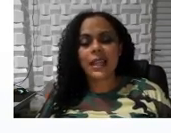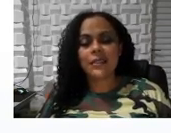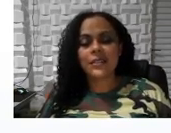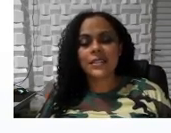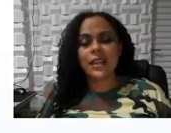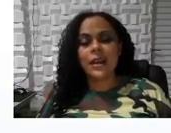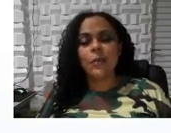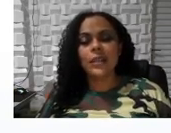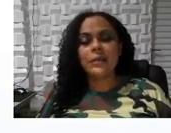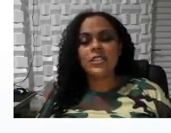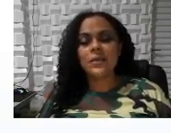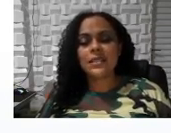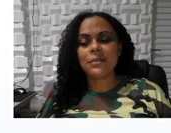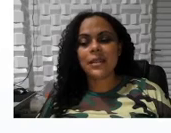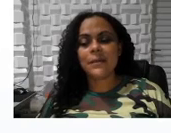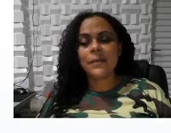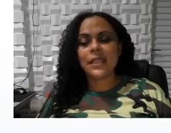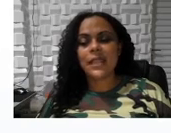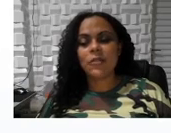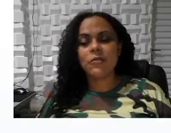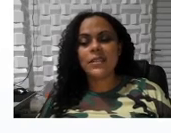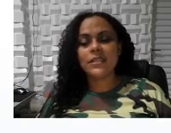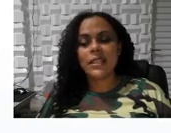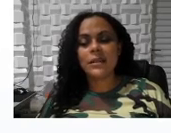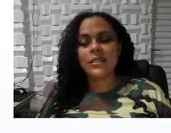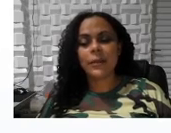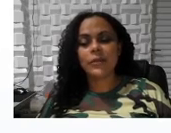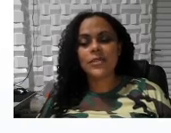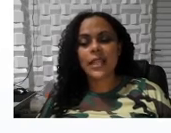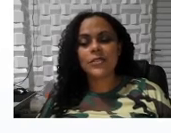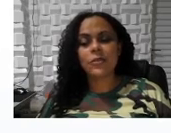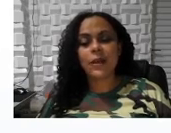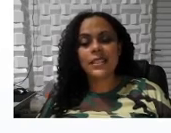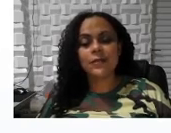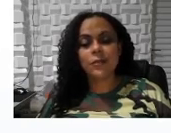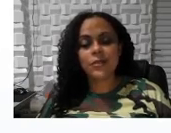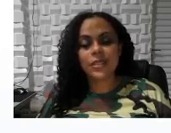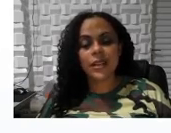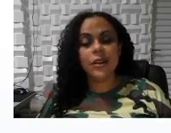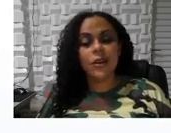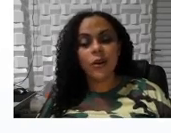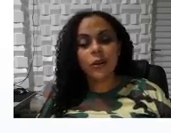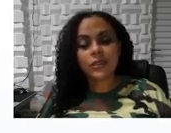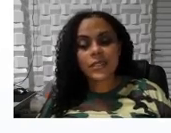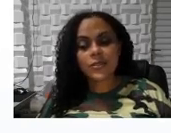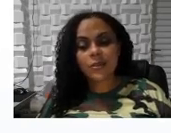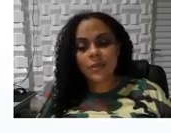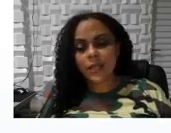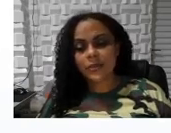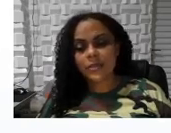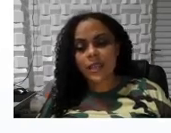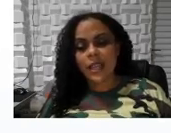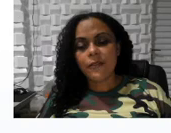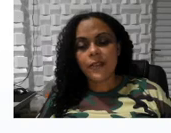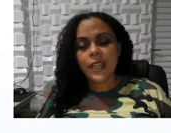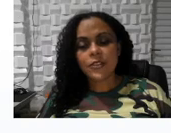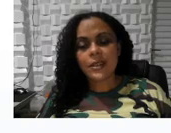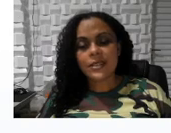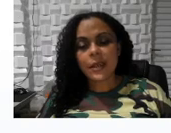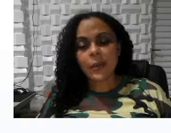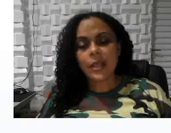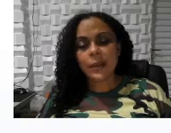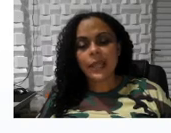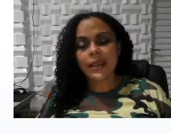palavras, podemos perceber que algumas sílabas são pronunciadas com mais força, outras com menos. Veja o exemplo